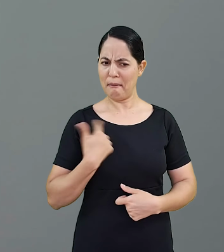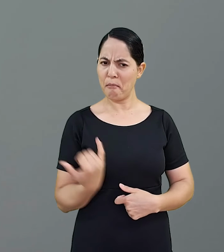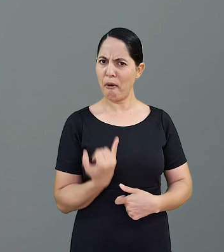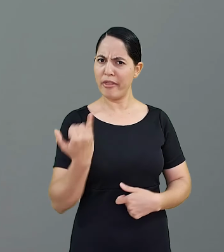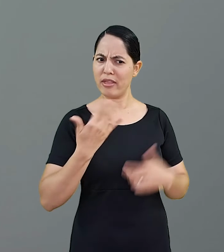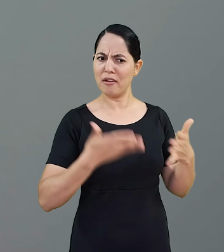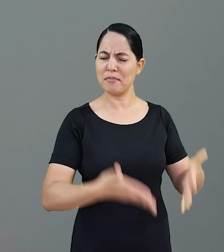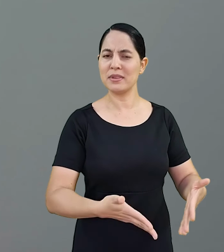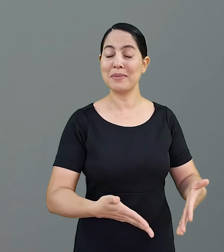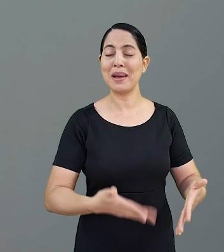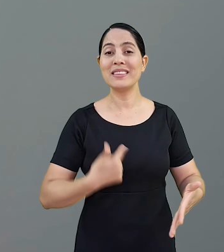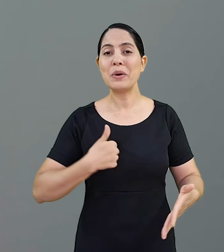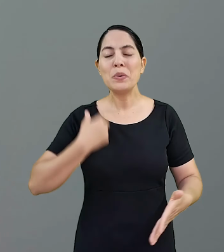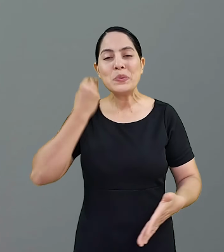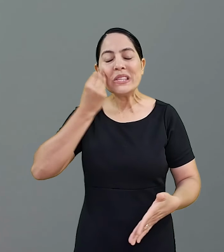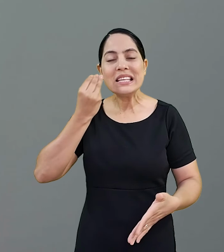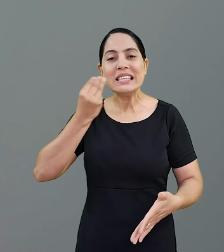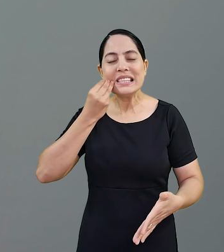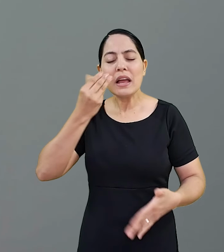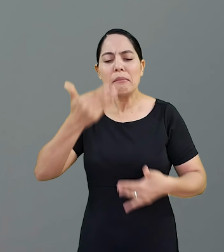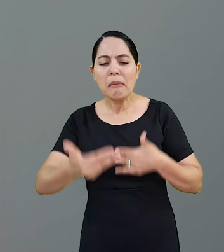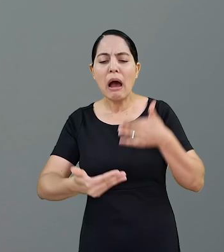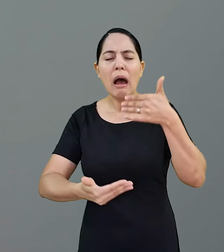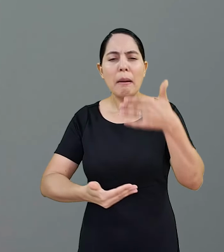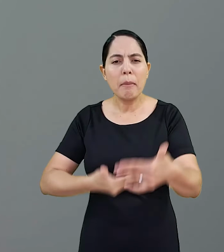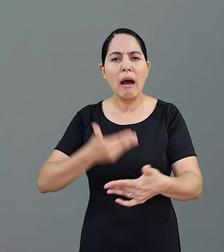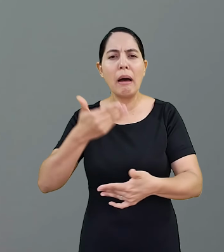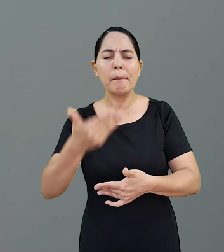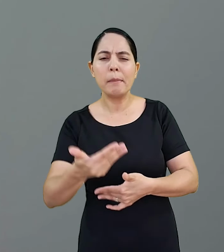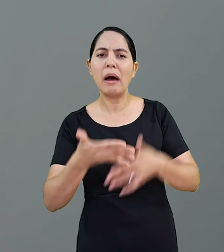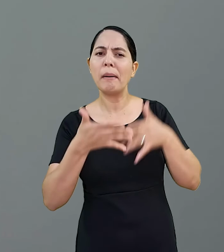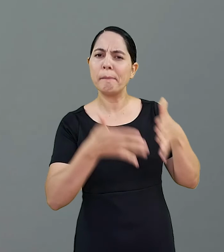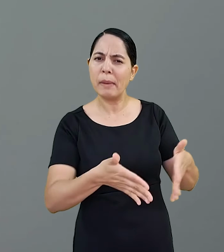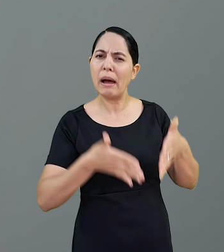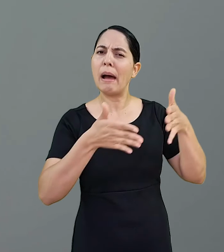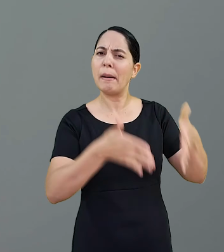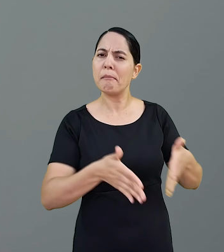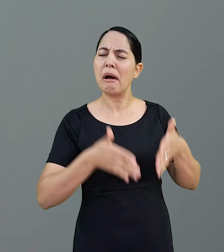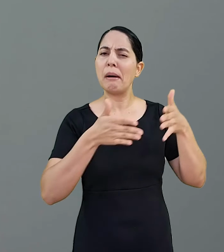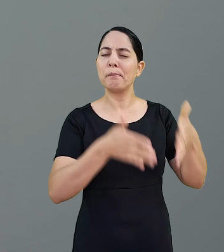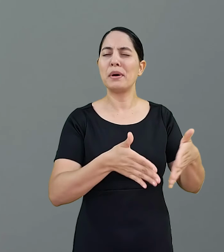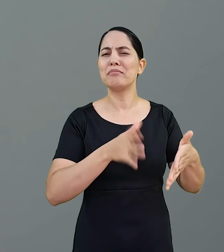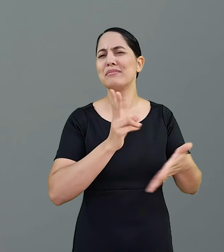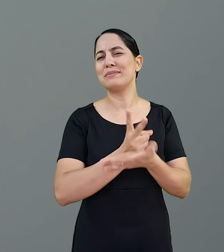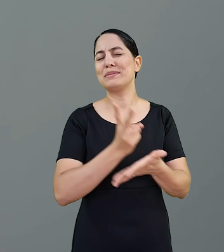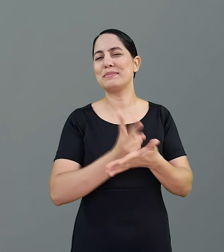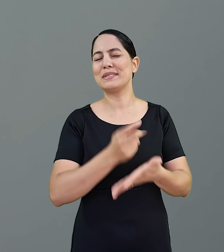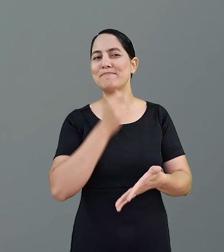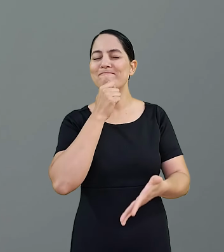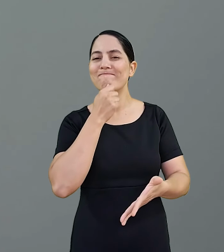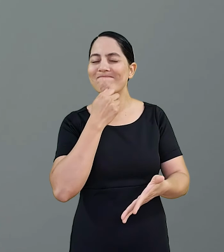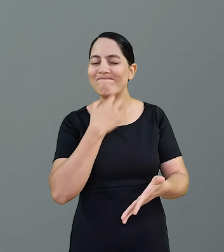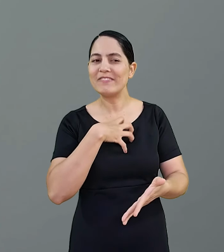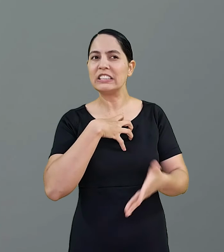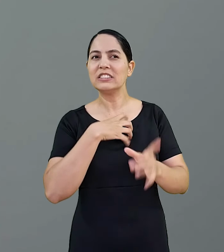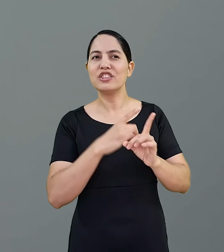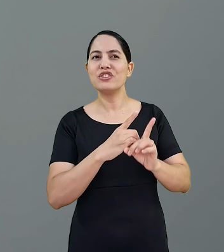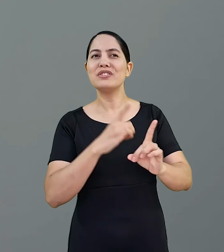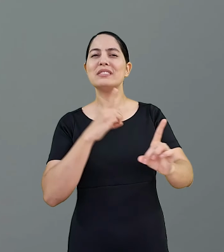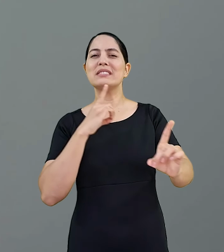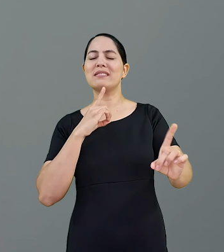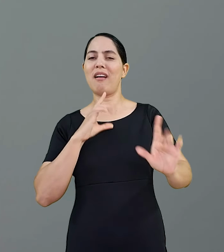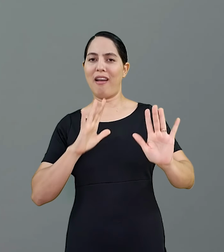dali eu tentei acompanhar um pouco mais a OAB, mas ainda assim um pouco distante, sempre em apoio